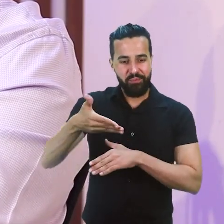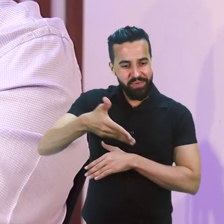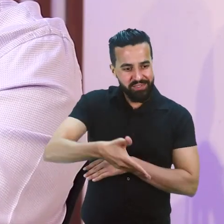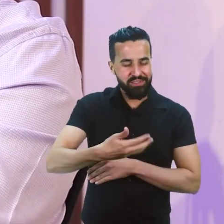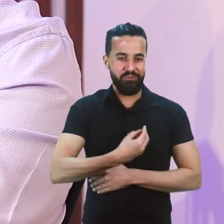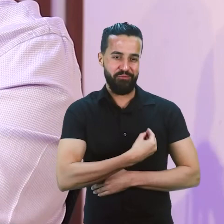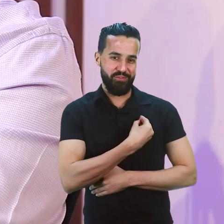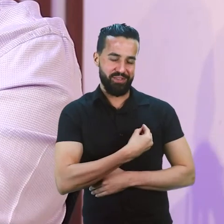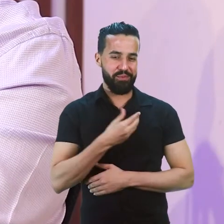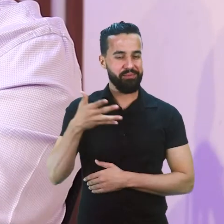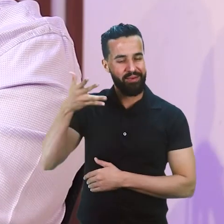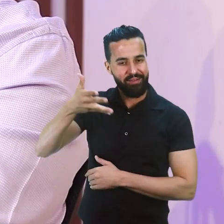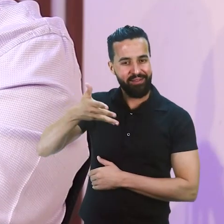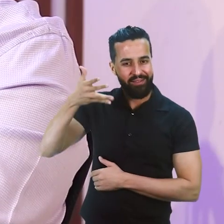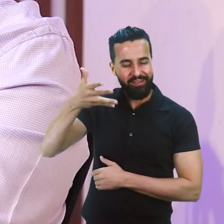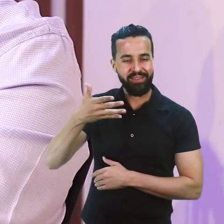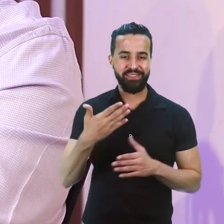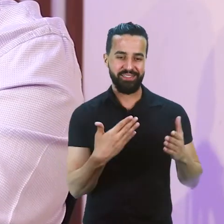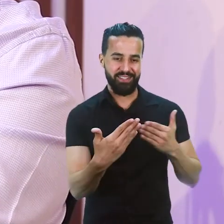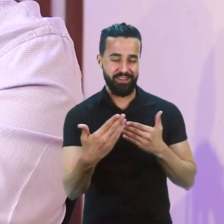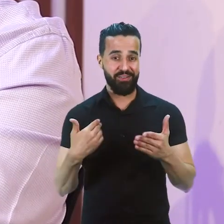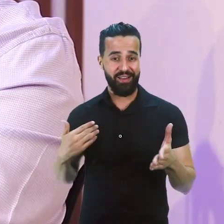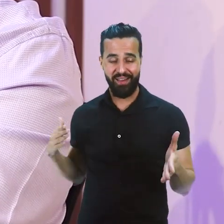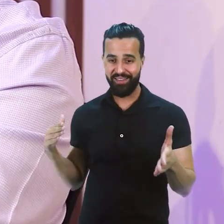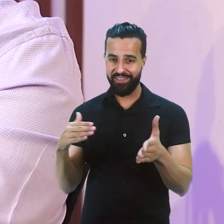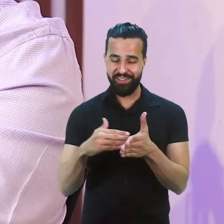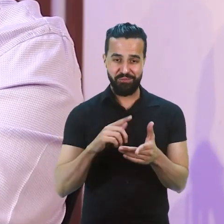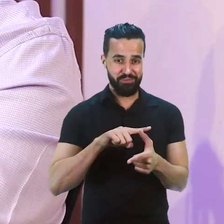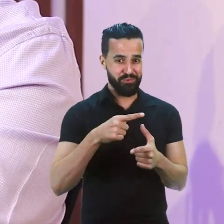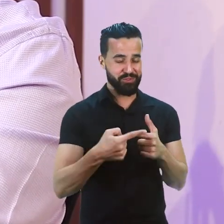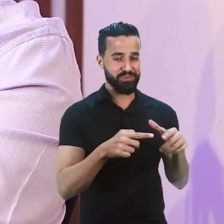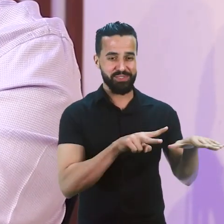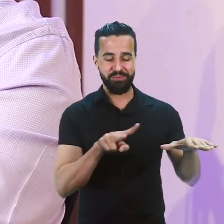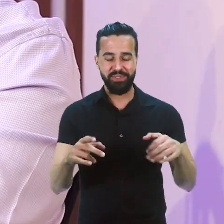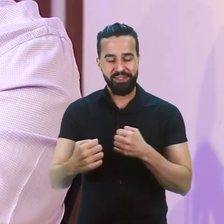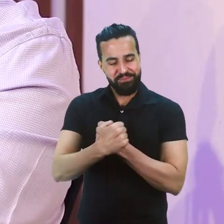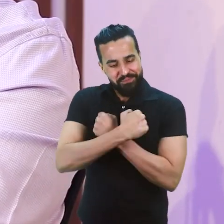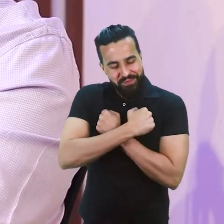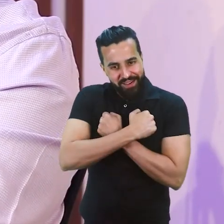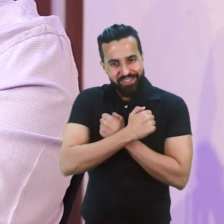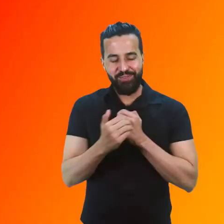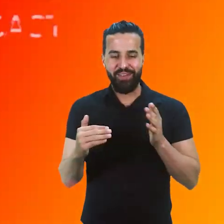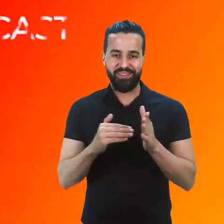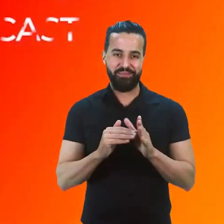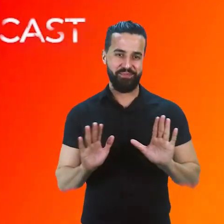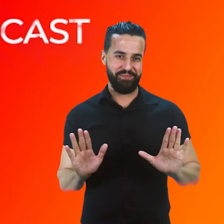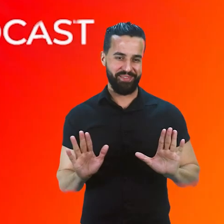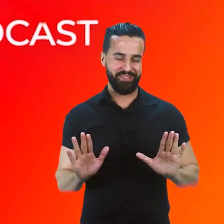conosco, e até a próxima semana. Grande abraço e até lá.